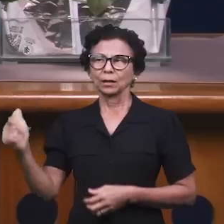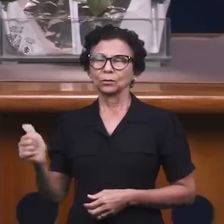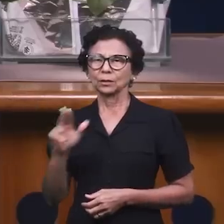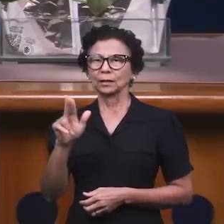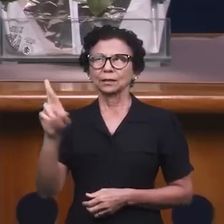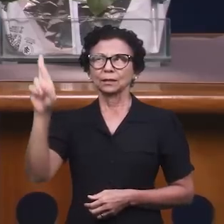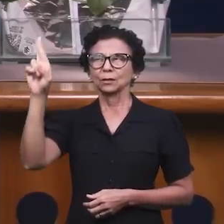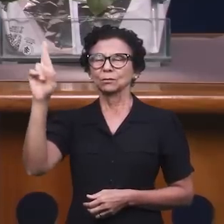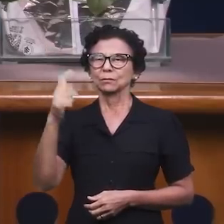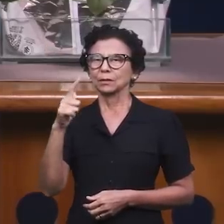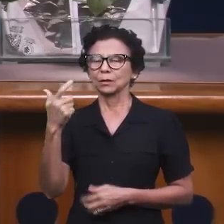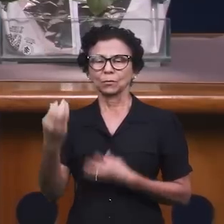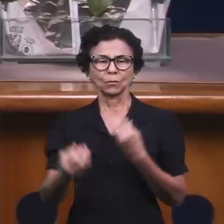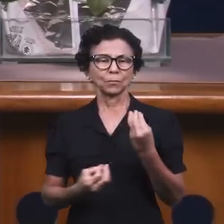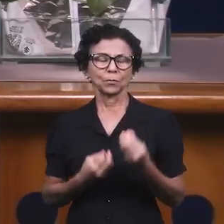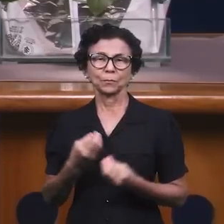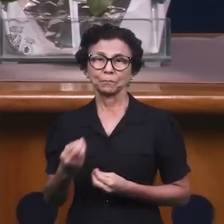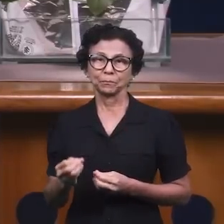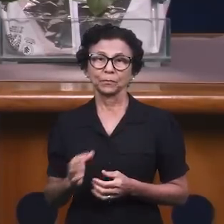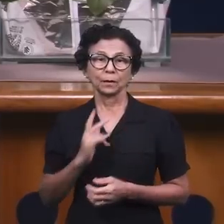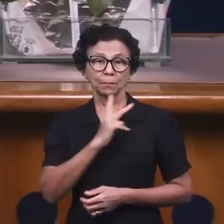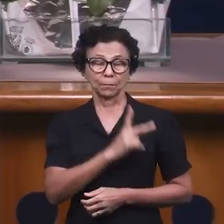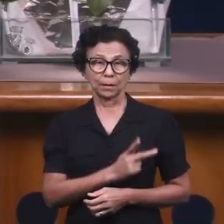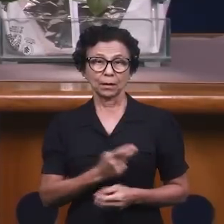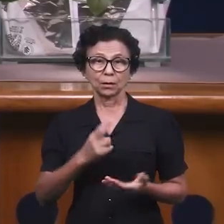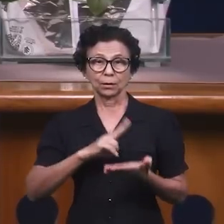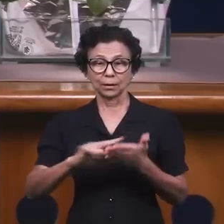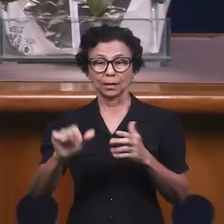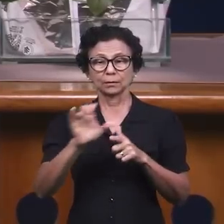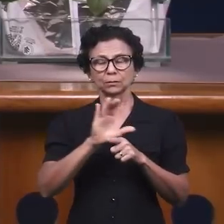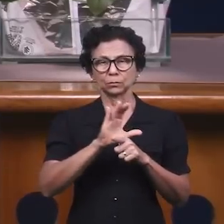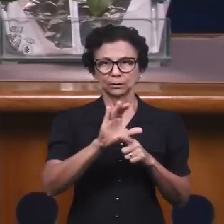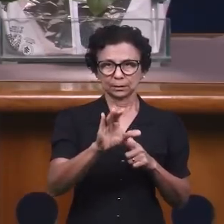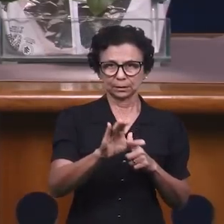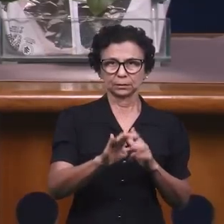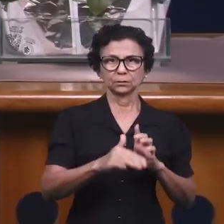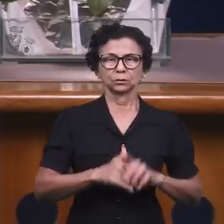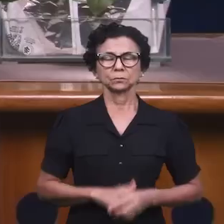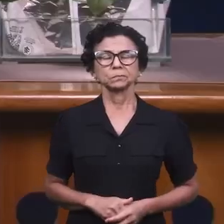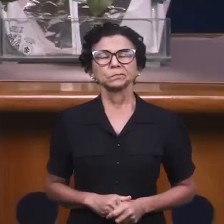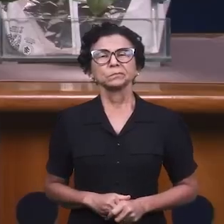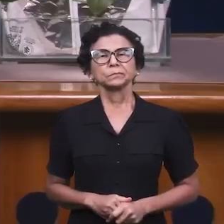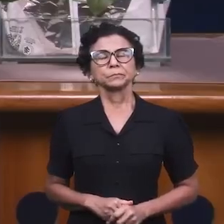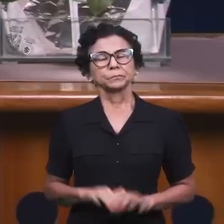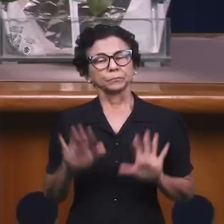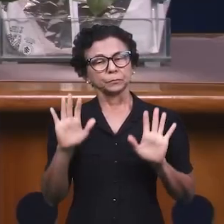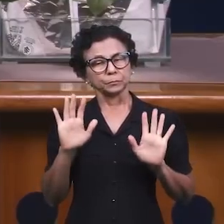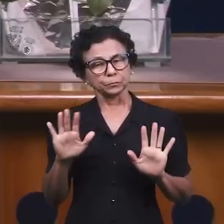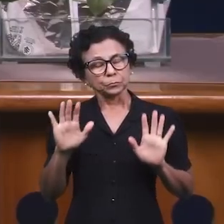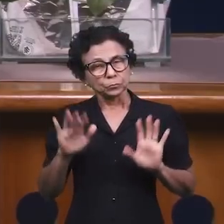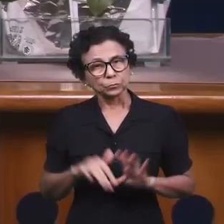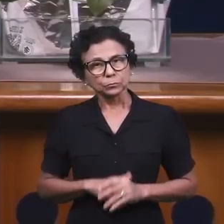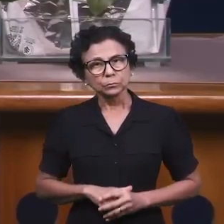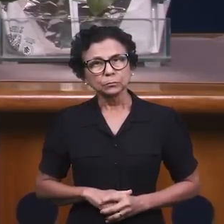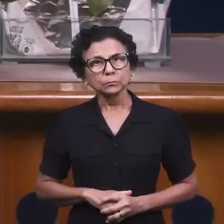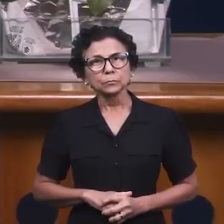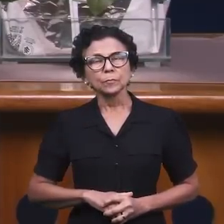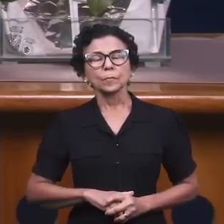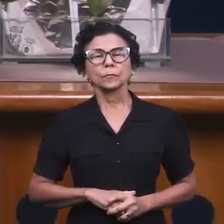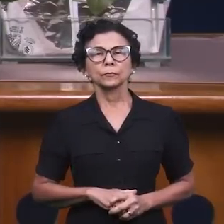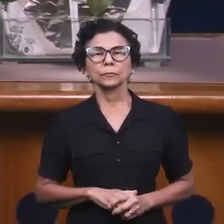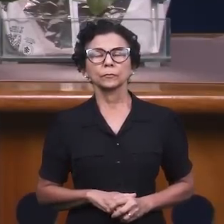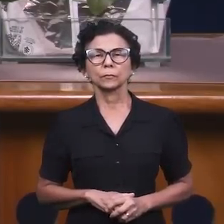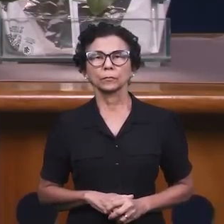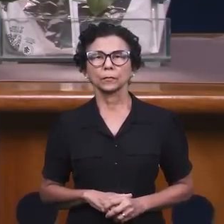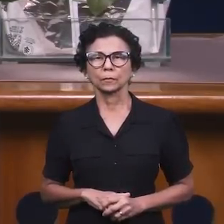Senhor. Paulo, quando escreve aos Coríntios, ele deixa uma palavra muito interessante, porque ele diz assim, olha, naquele momento que ele esteve lá